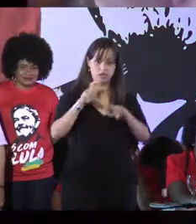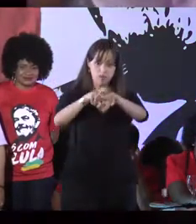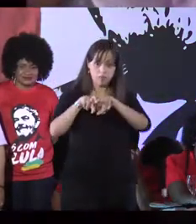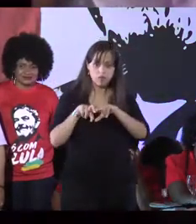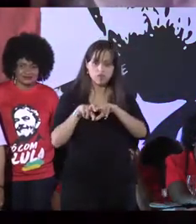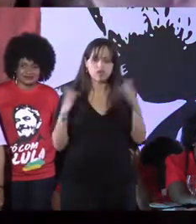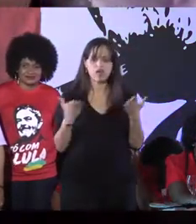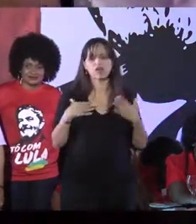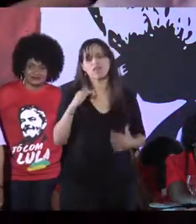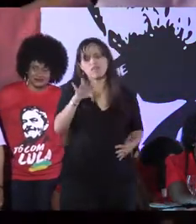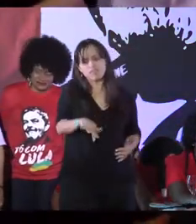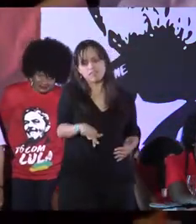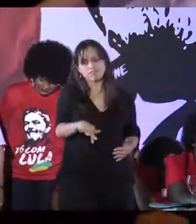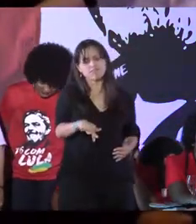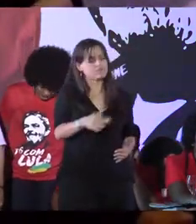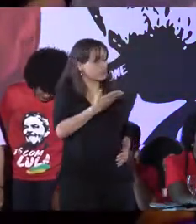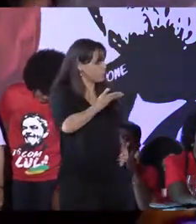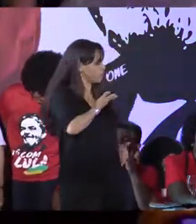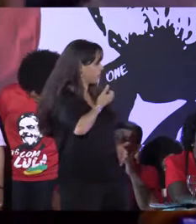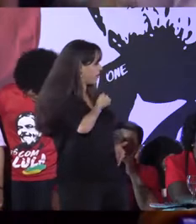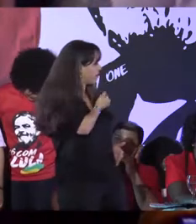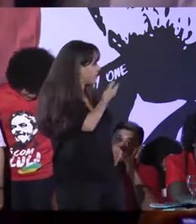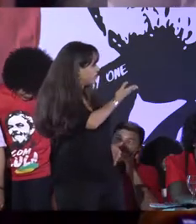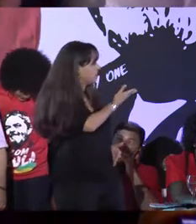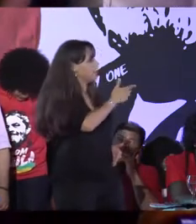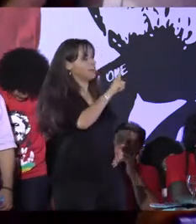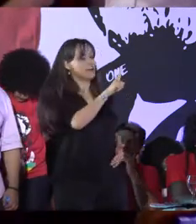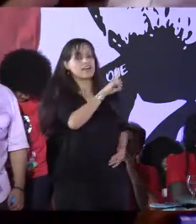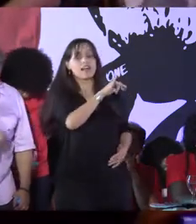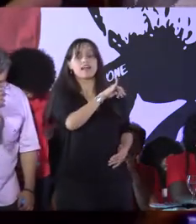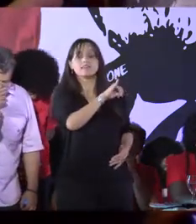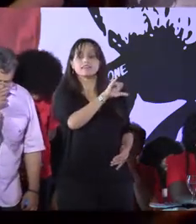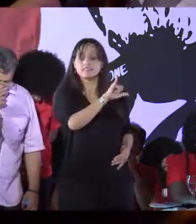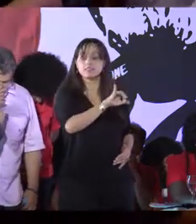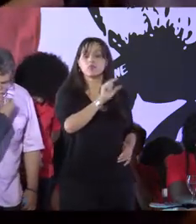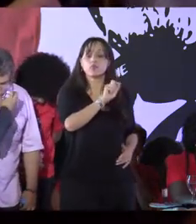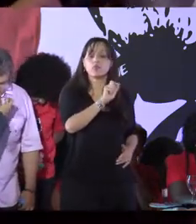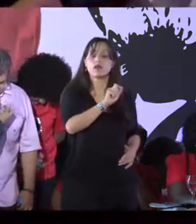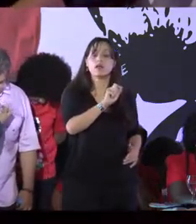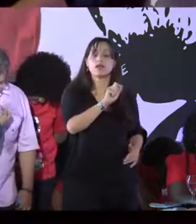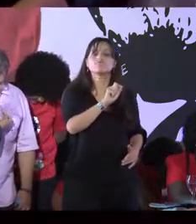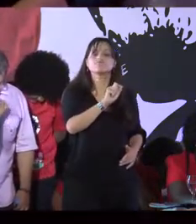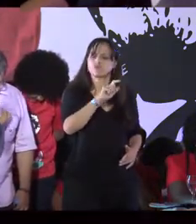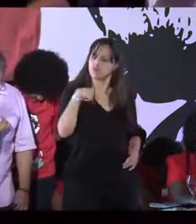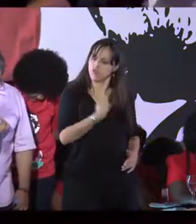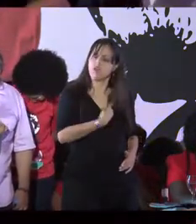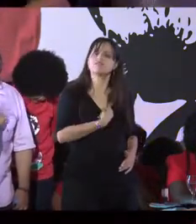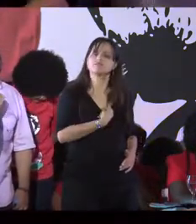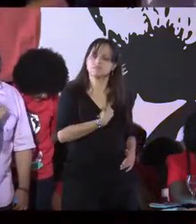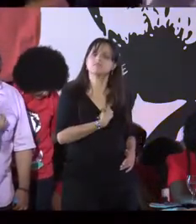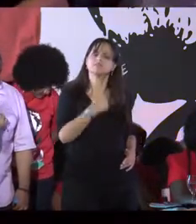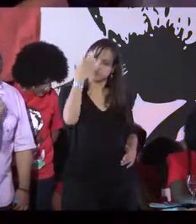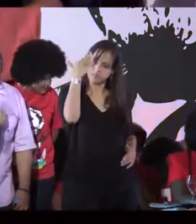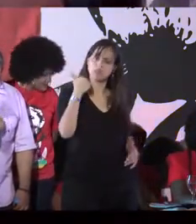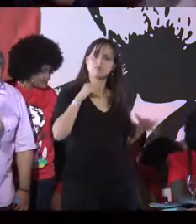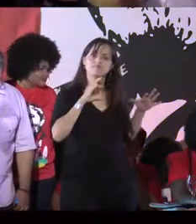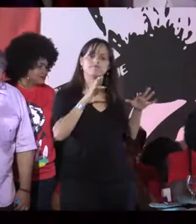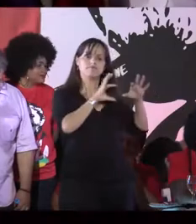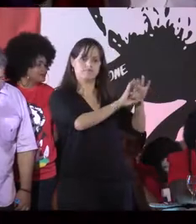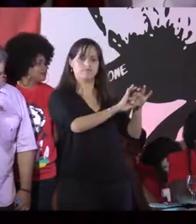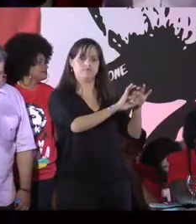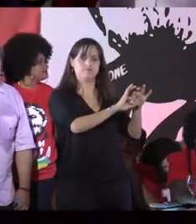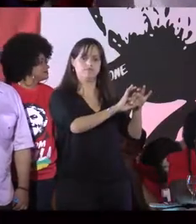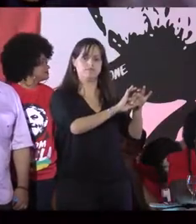termino, companheira Gleisi, dizendo que nós temos a mensagem de estarmos unidos